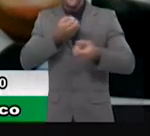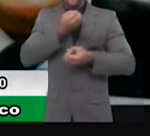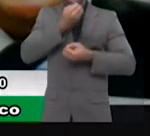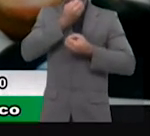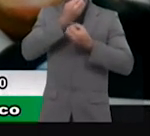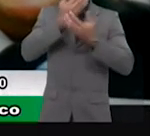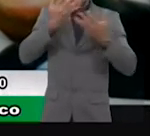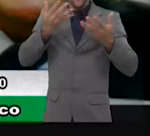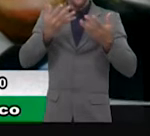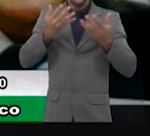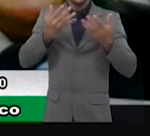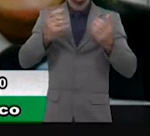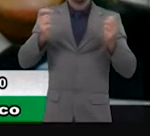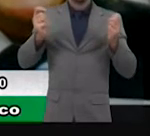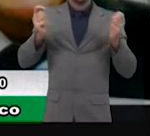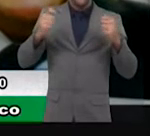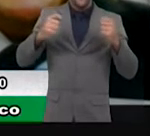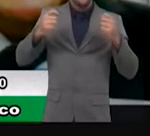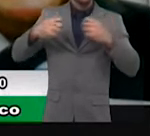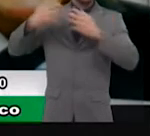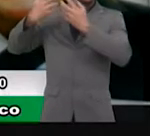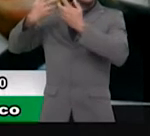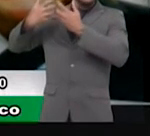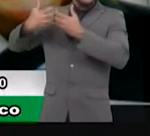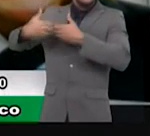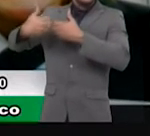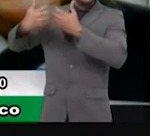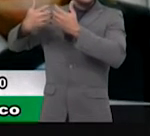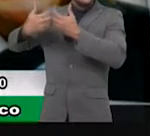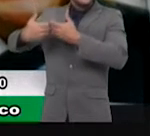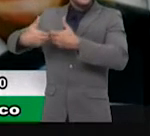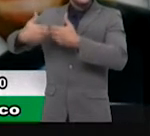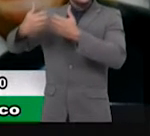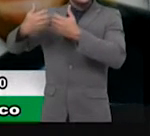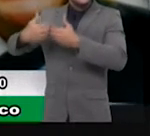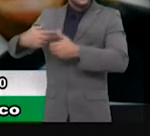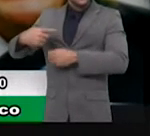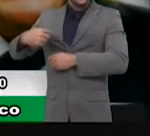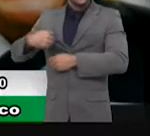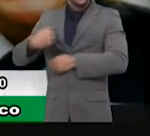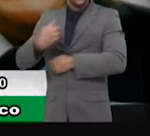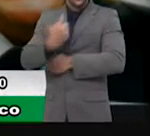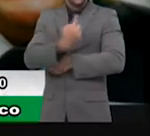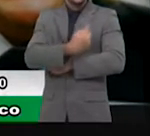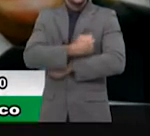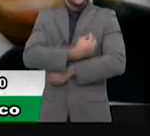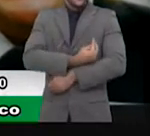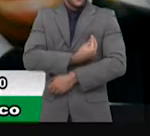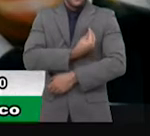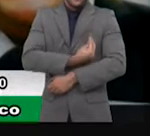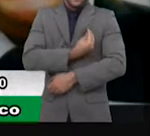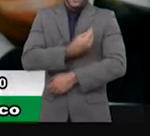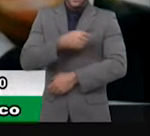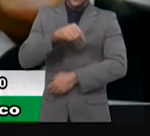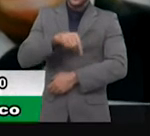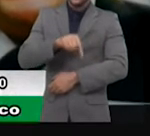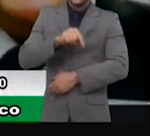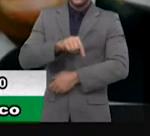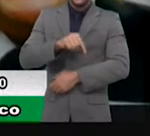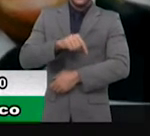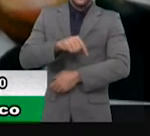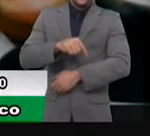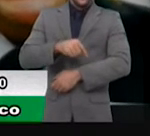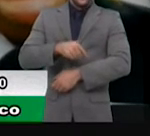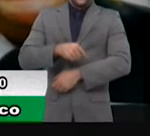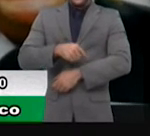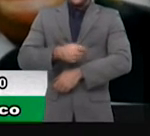possa fazer uma reflexão que hoje nós estamos aqui e por algum momento tudo passa rápido